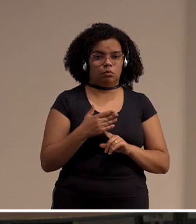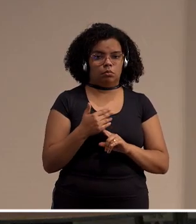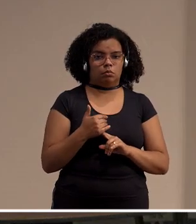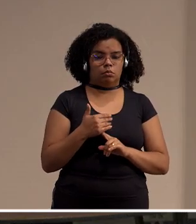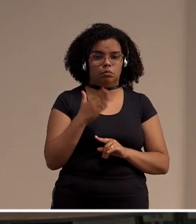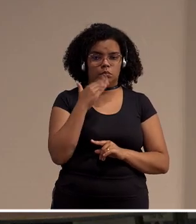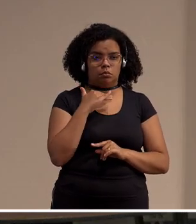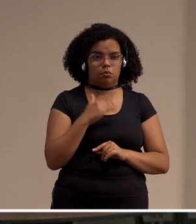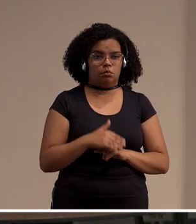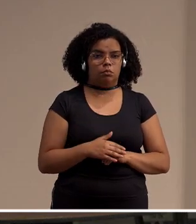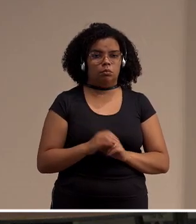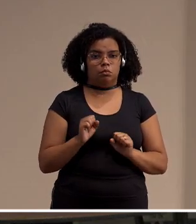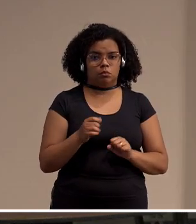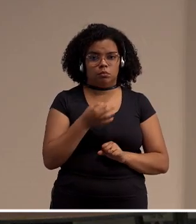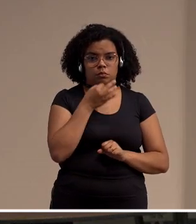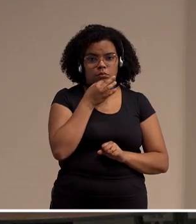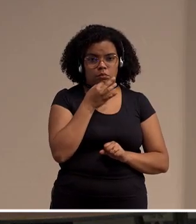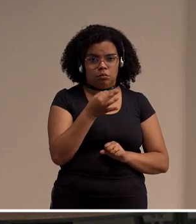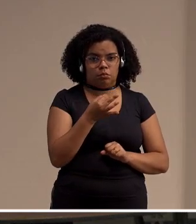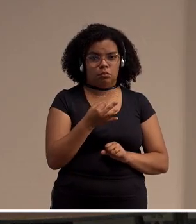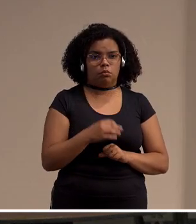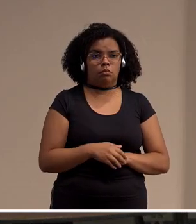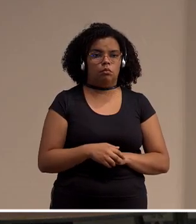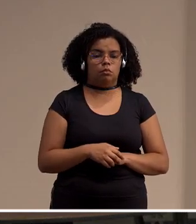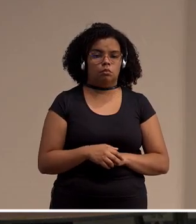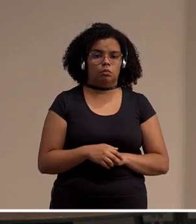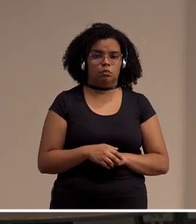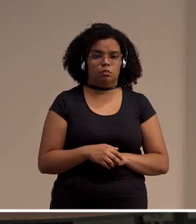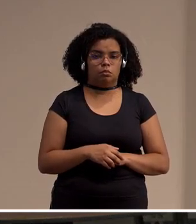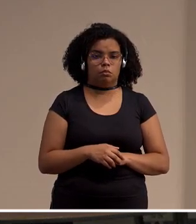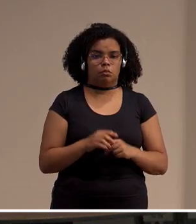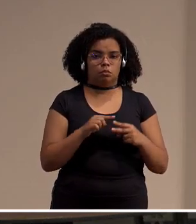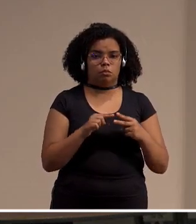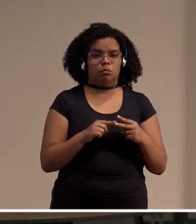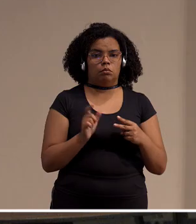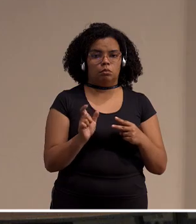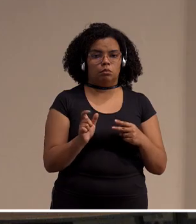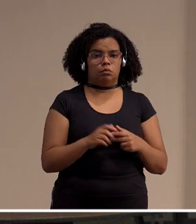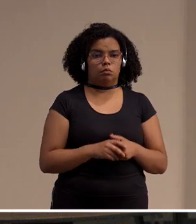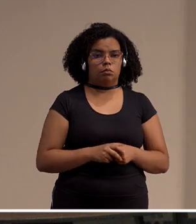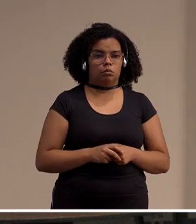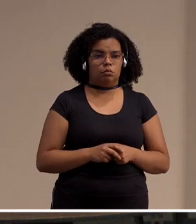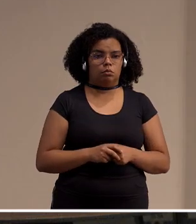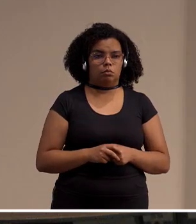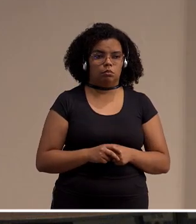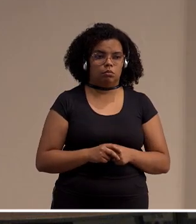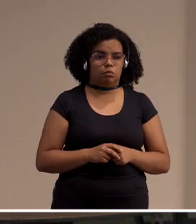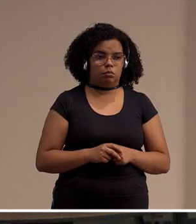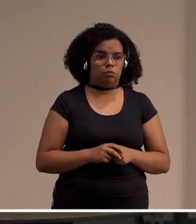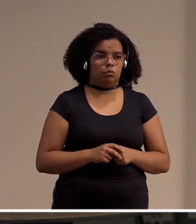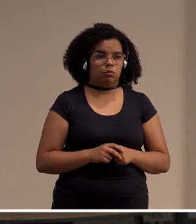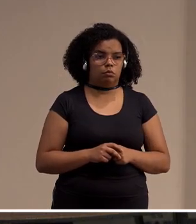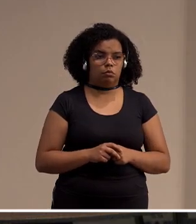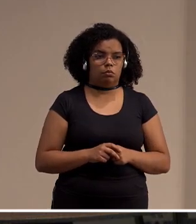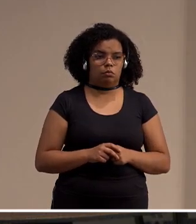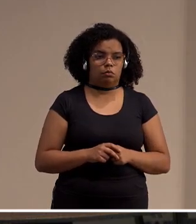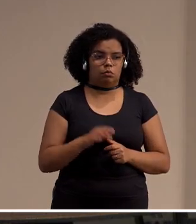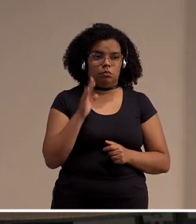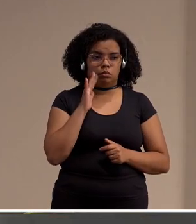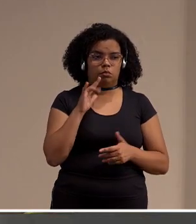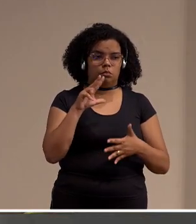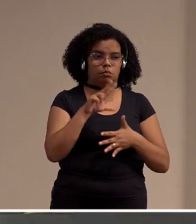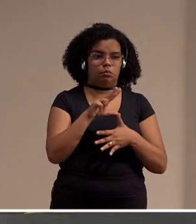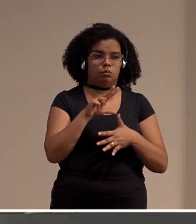barbárie. Tu poderia comentar um pouco a escolha dessas duas palavras? Elas parecem ser bem reveladoras para a gente imaginar a ideia da América